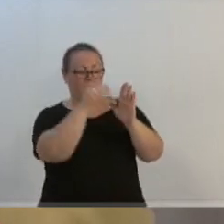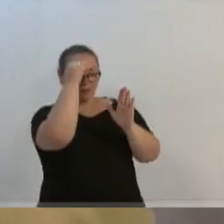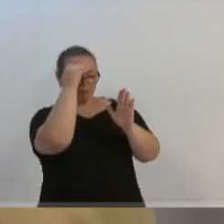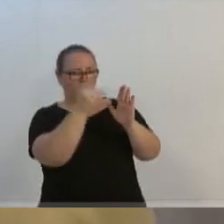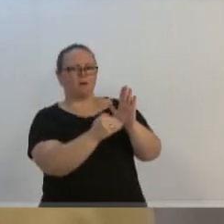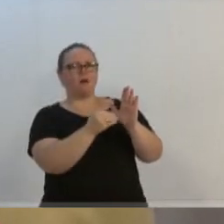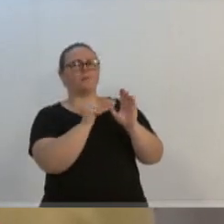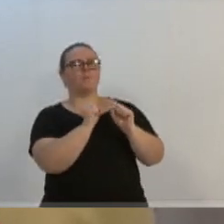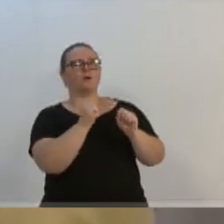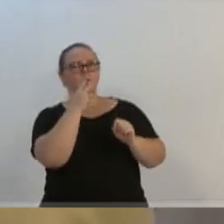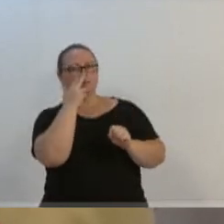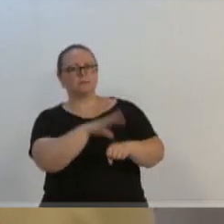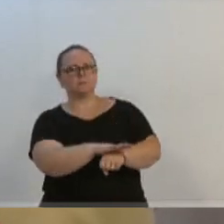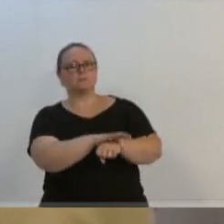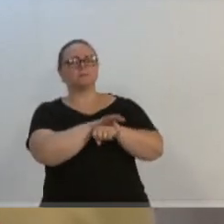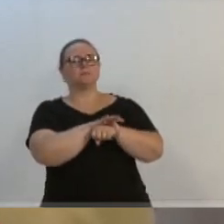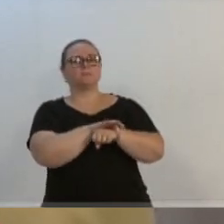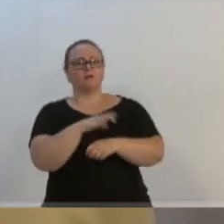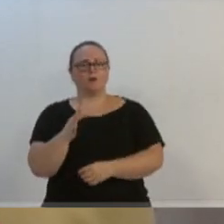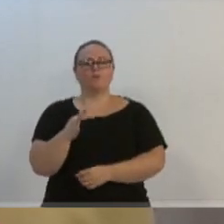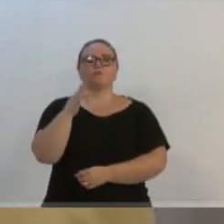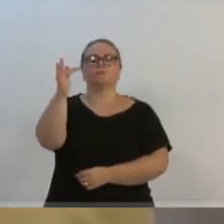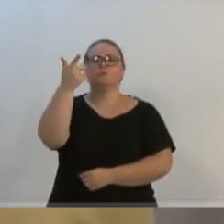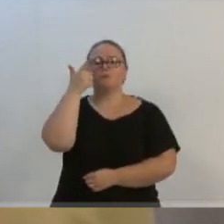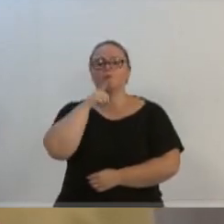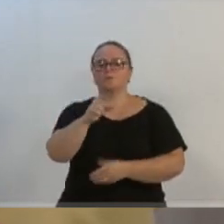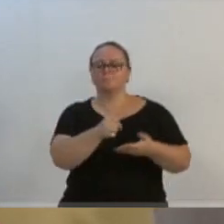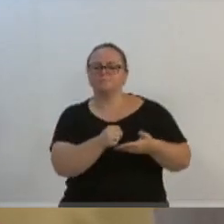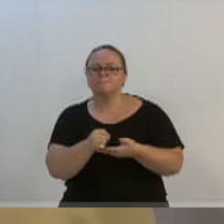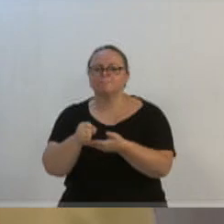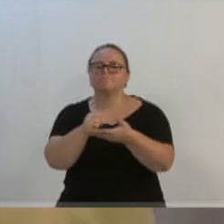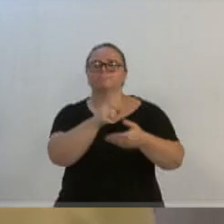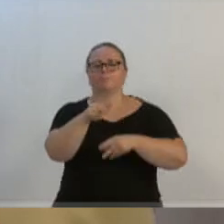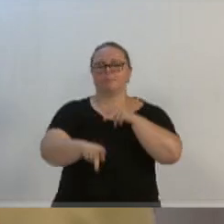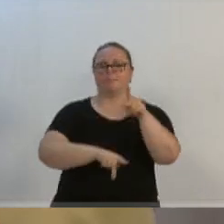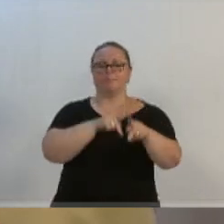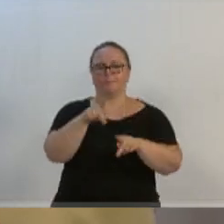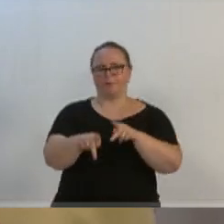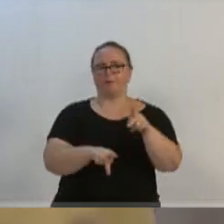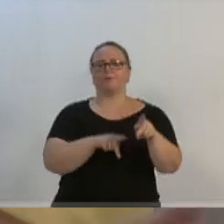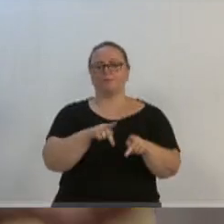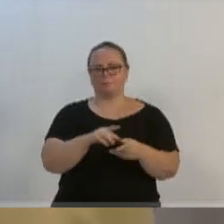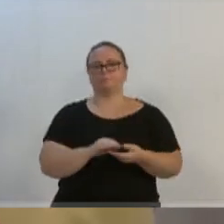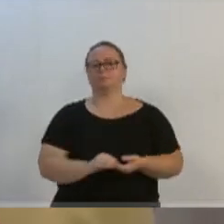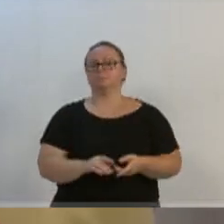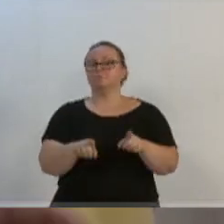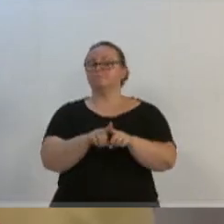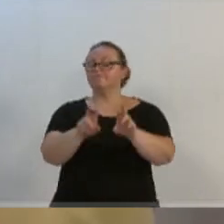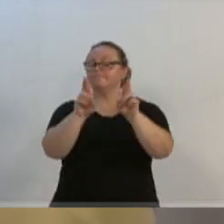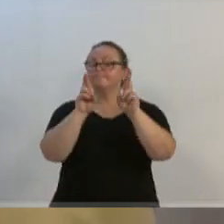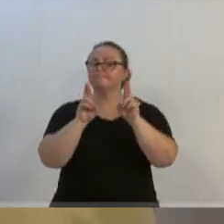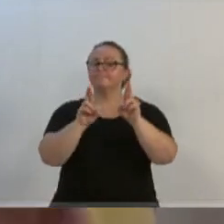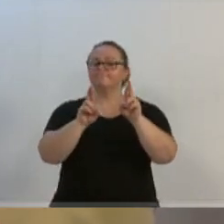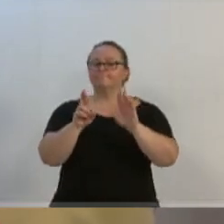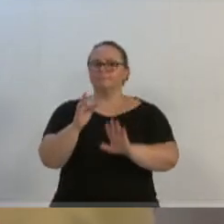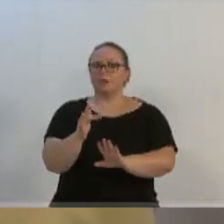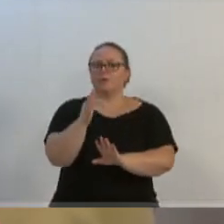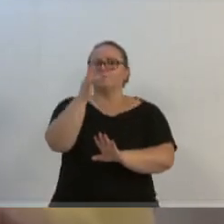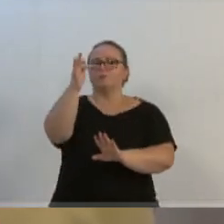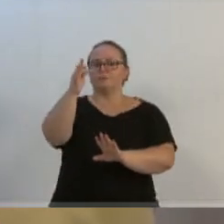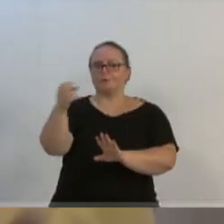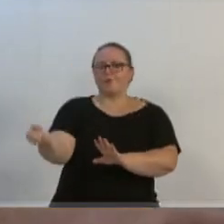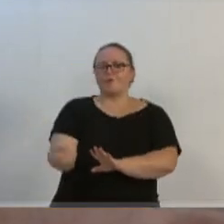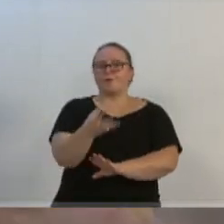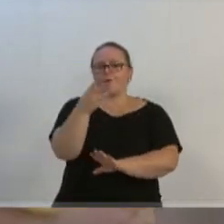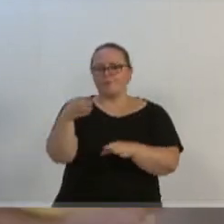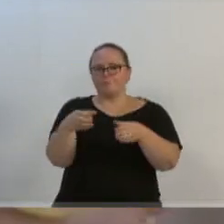gente possa, assim que possível, né, colocar a serviço da população, colocar à disposição da população e, quem sabe, né, a próxima gestão, ou, né,